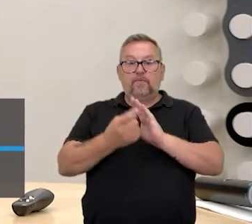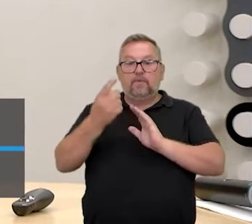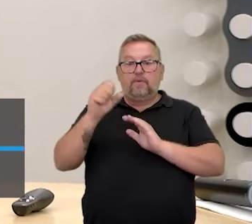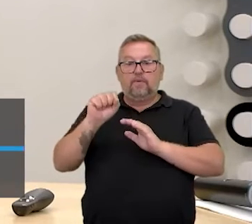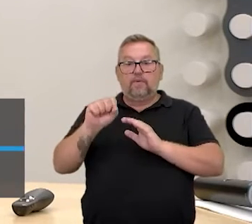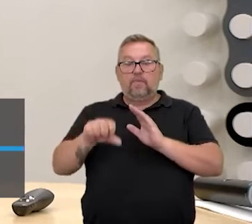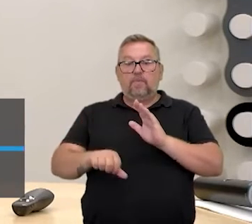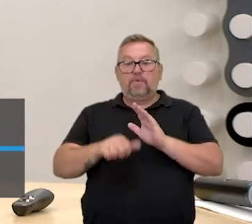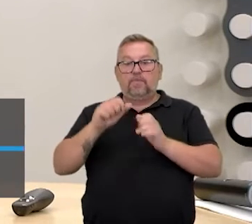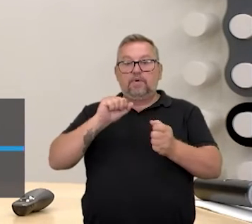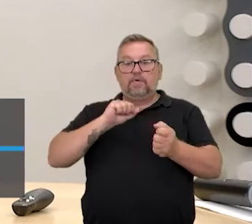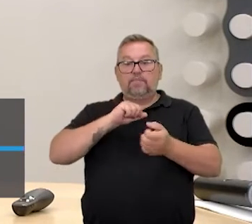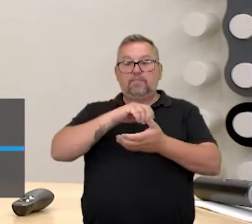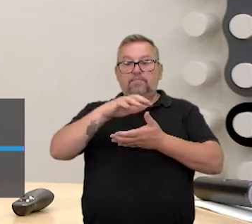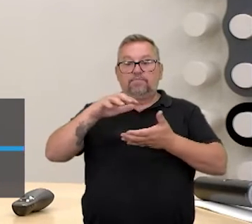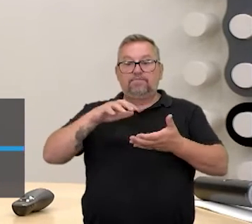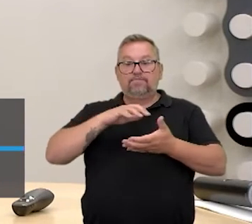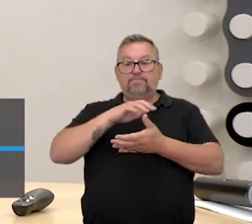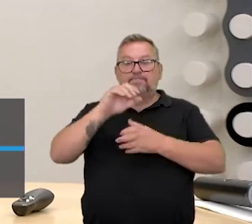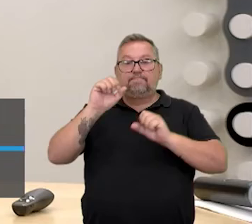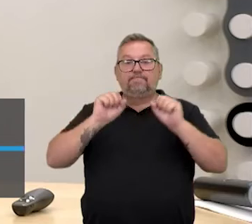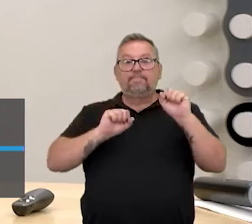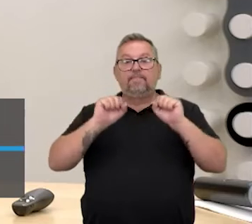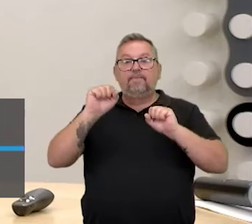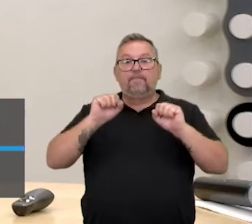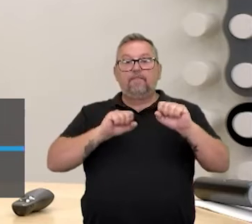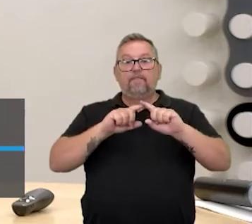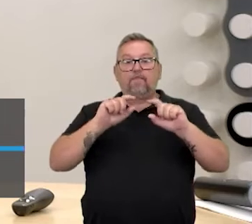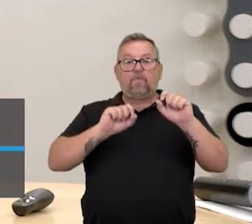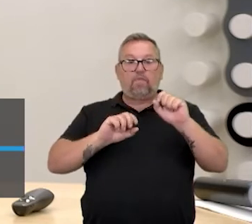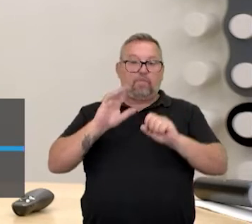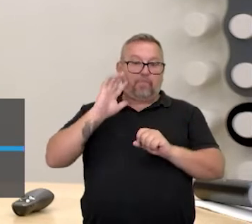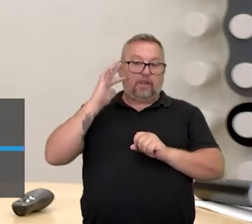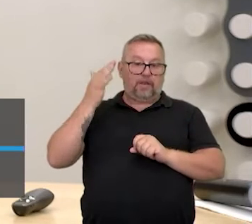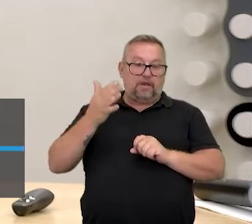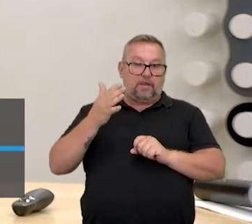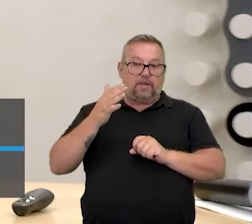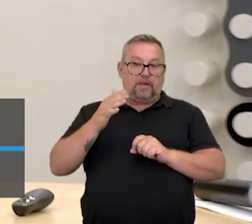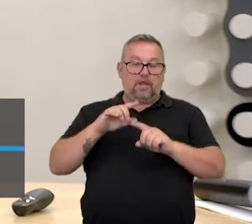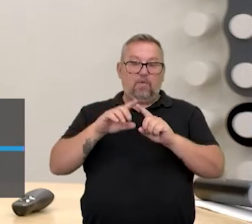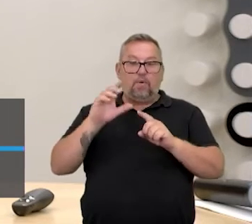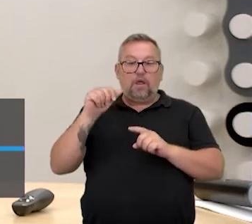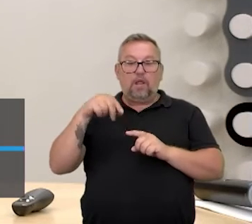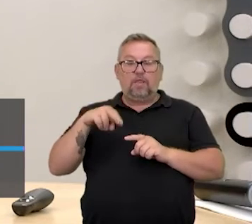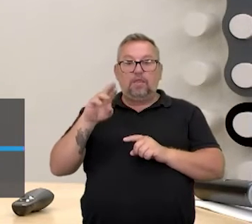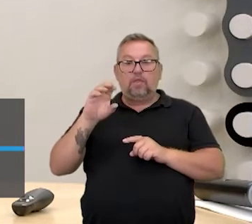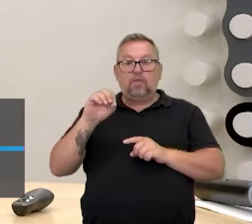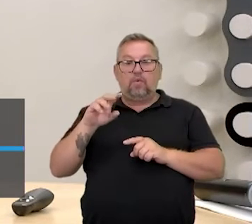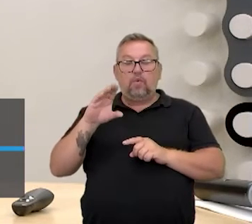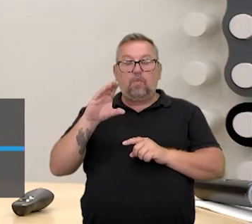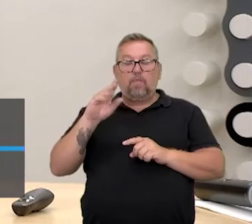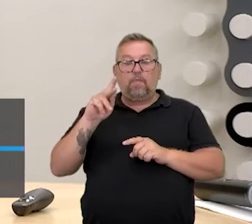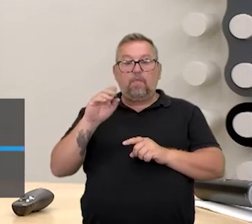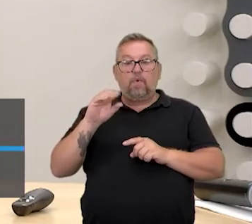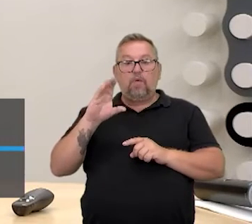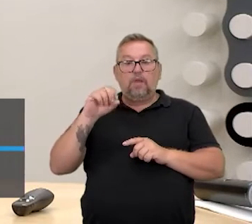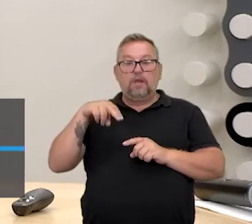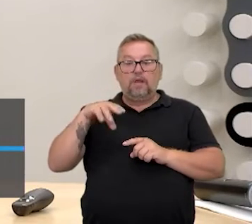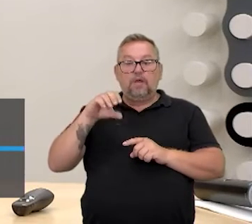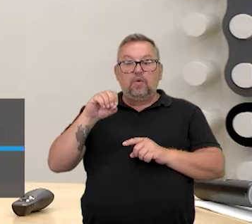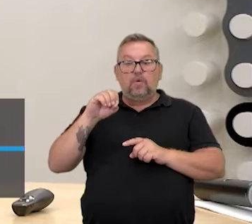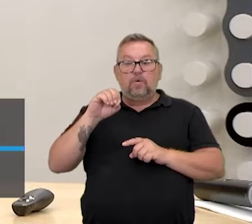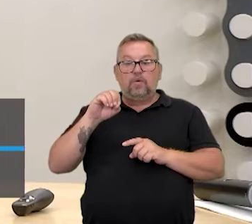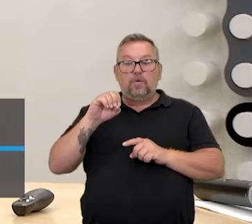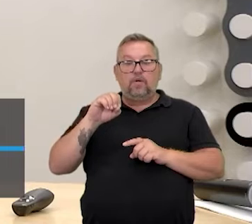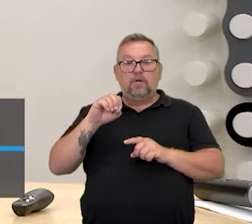com a primeira revolução industrial. Na realidade, o fator do antropoceno, ele fala aí na segunda metade do